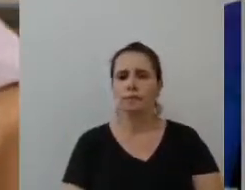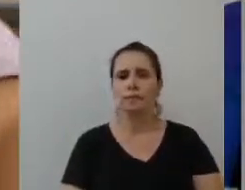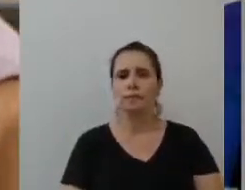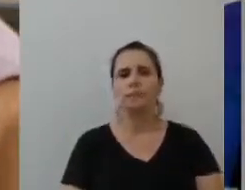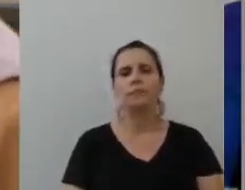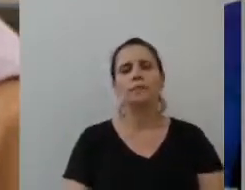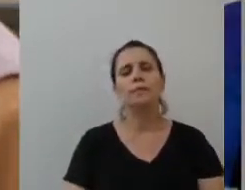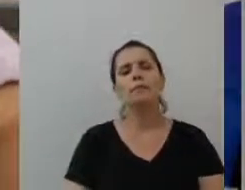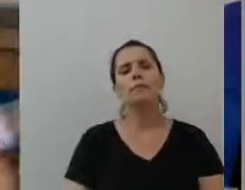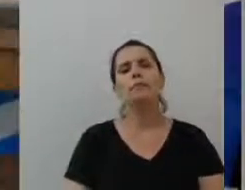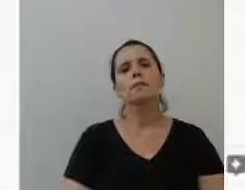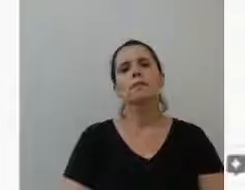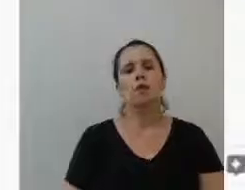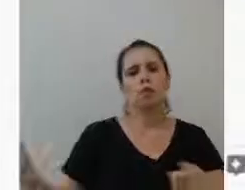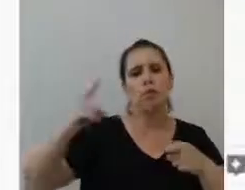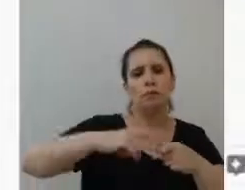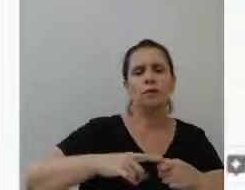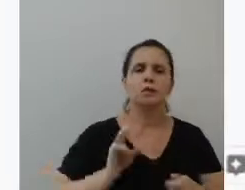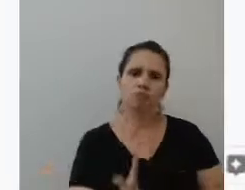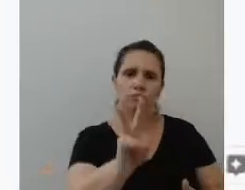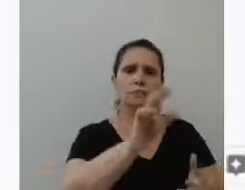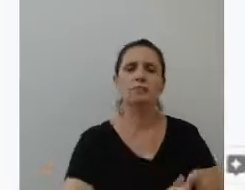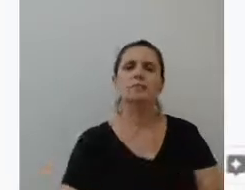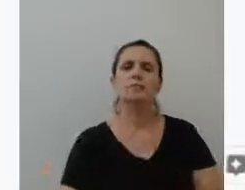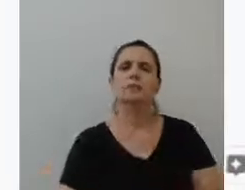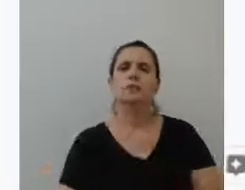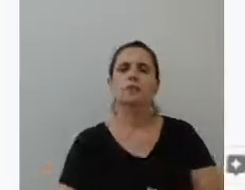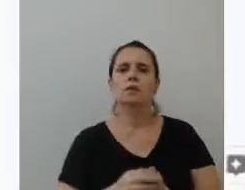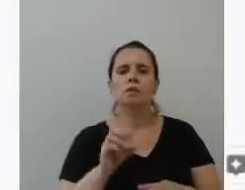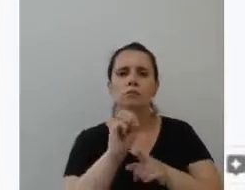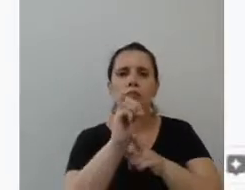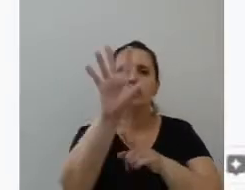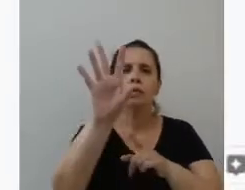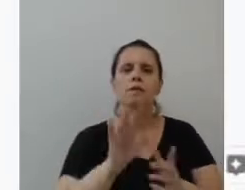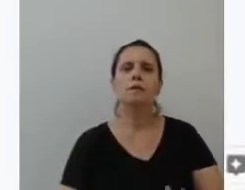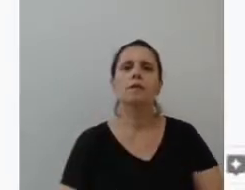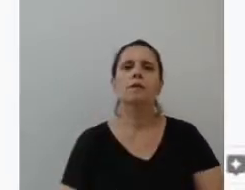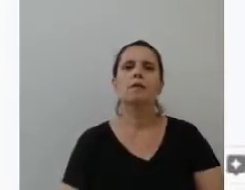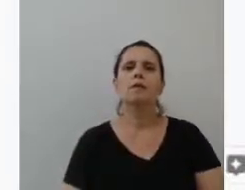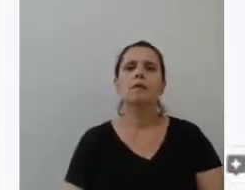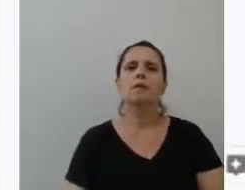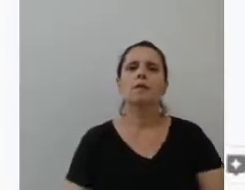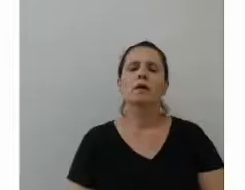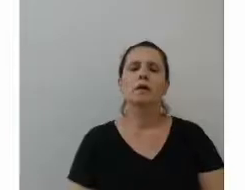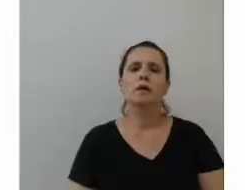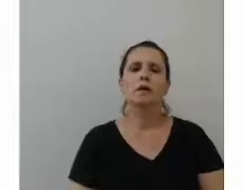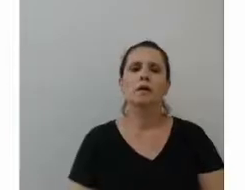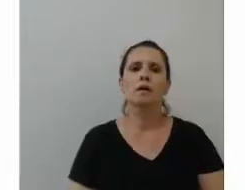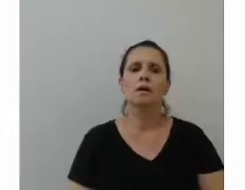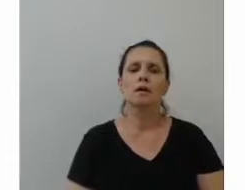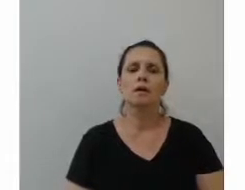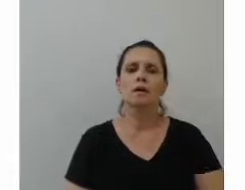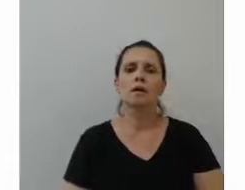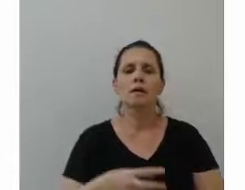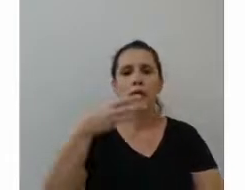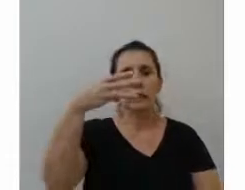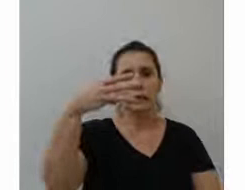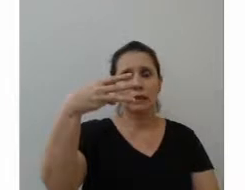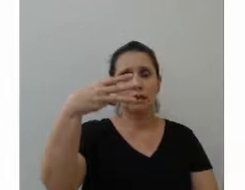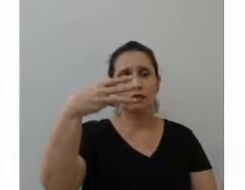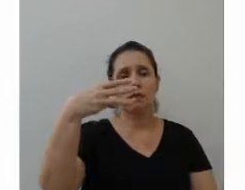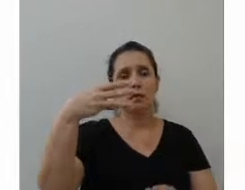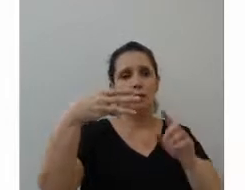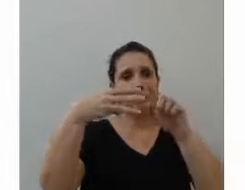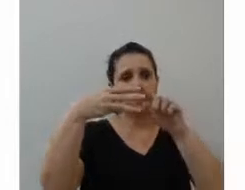oi. Voltei. Vamos embora. Tá na tua tela, tela grande, tela cheia. Presta bem atenção. São 3 textos, tá,